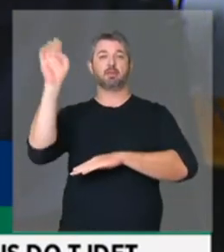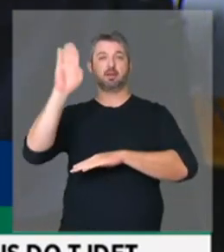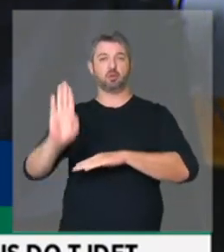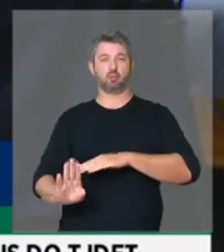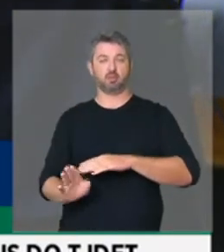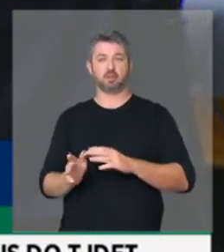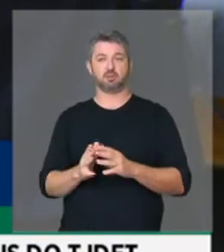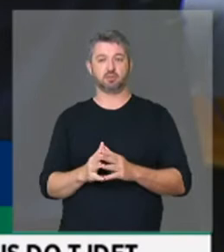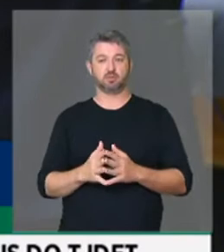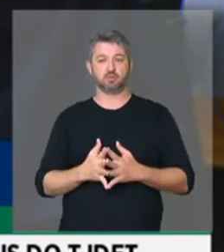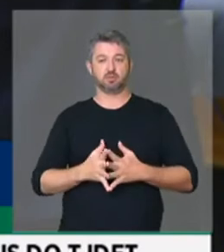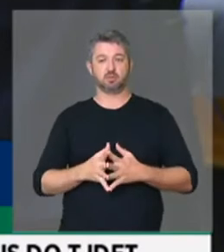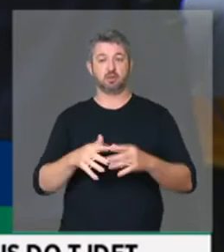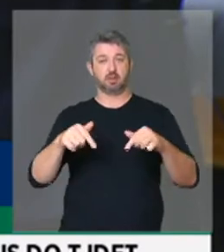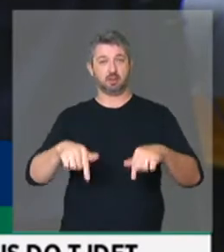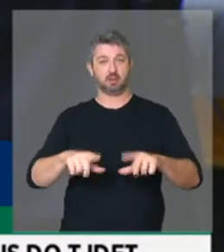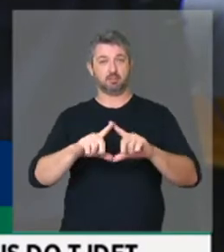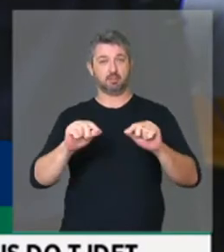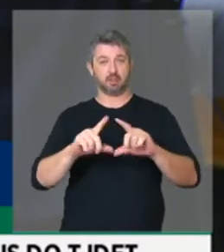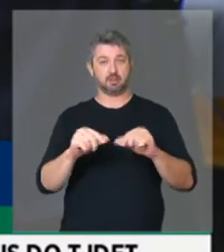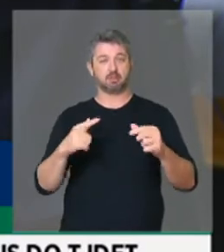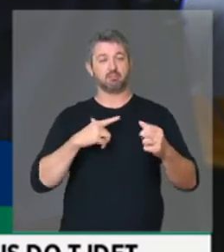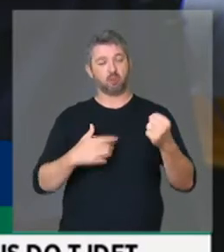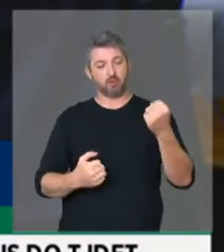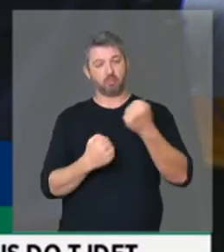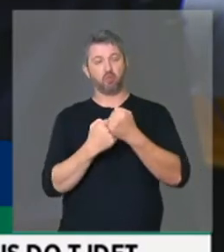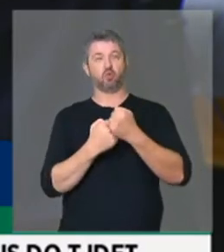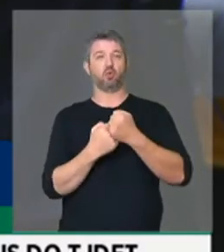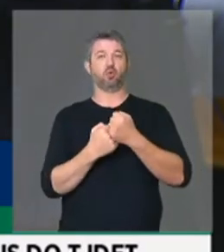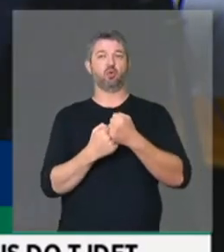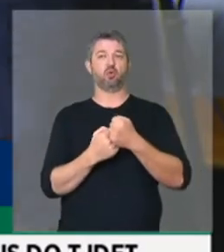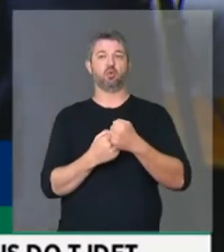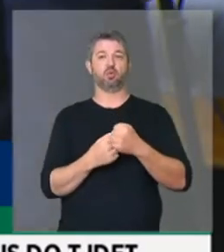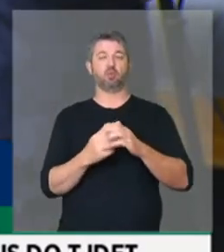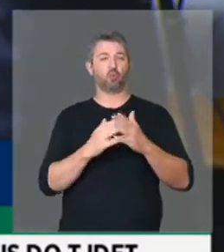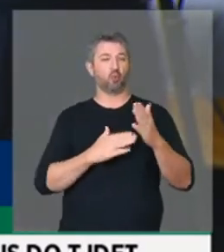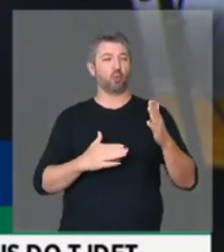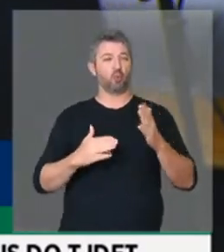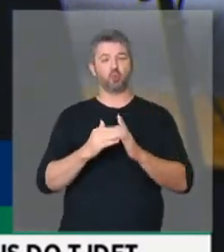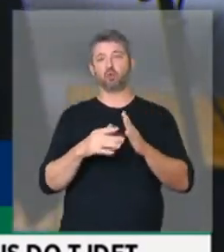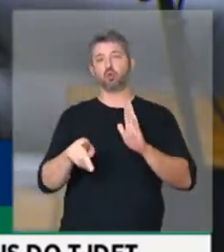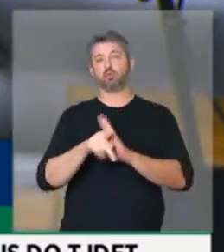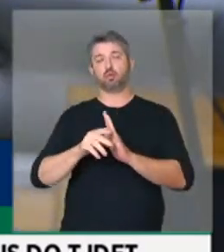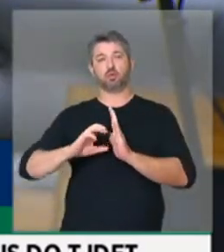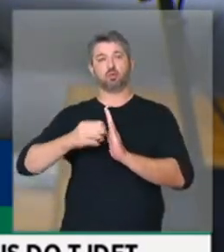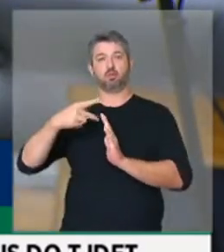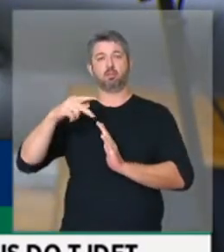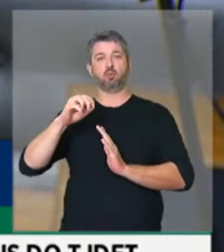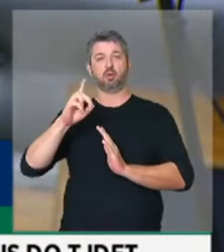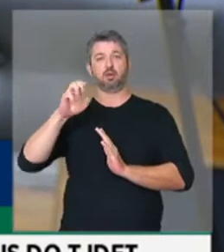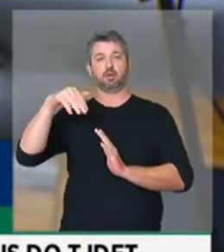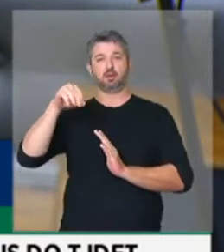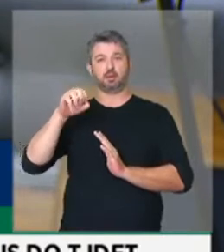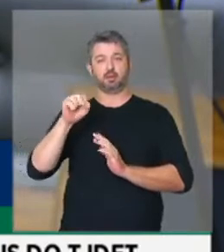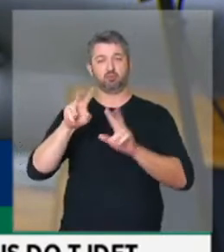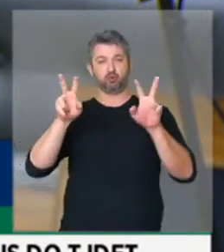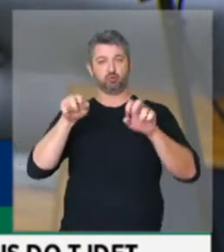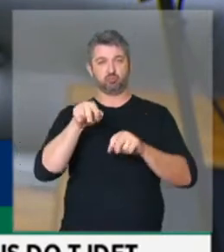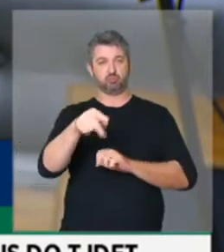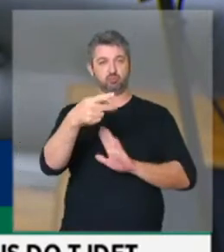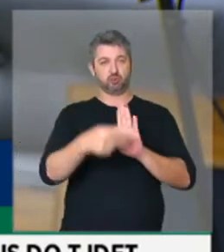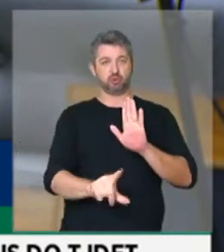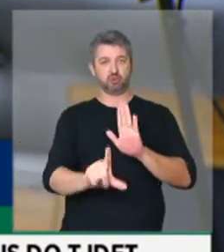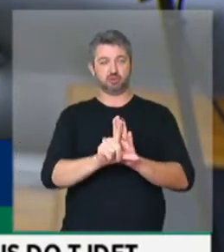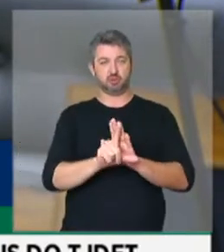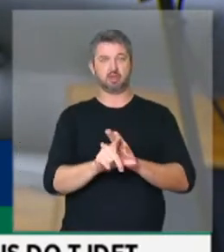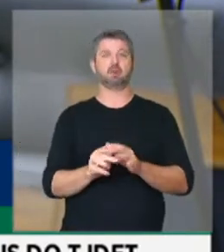Brasil, em Brasília. Então, nosso apoio integral da bancada do Podemos a esse projeto de lei que